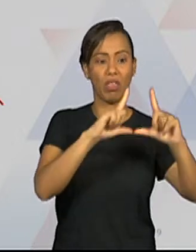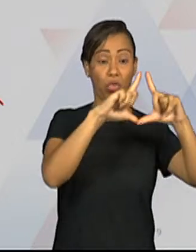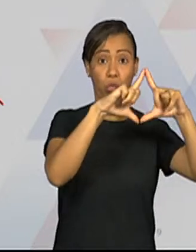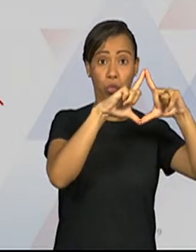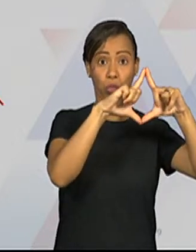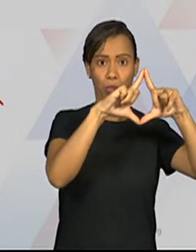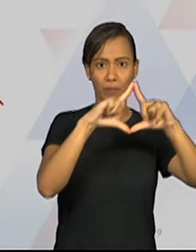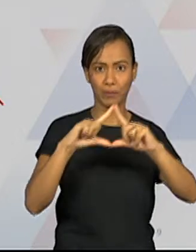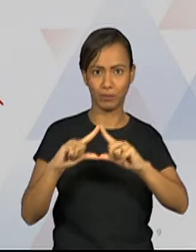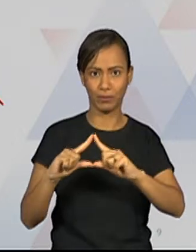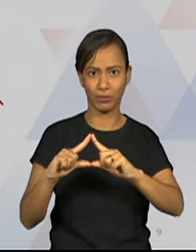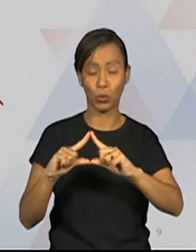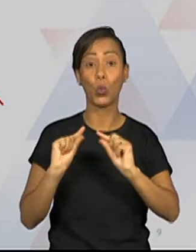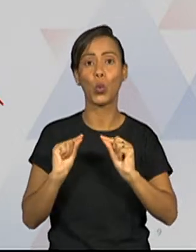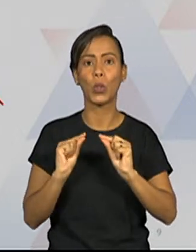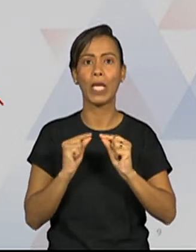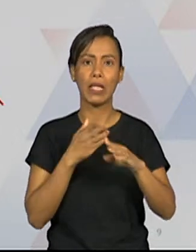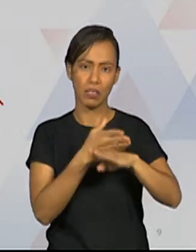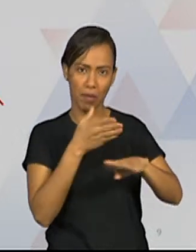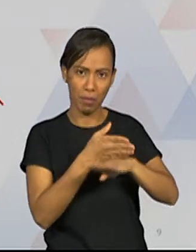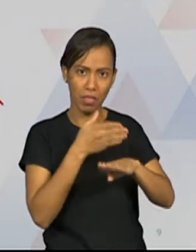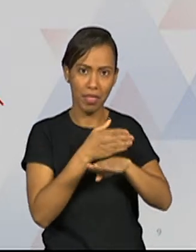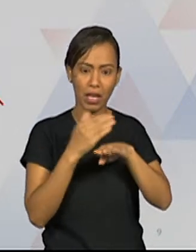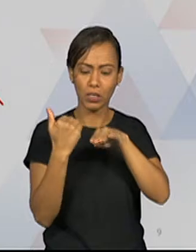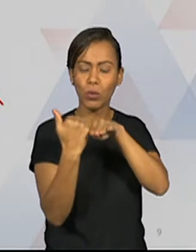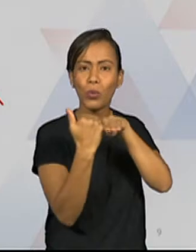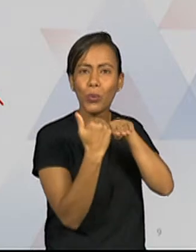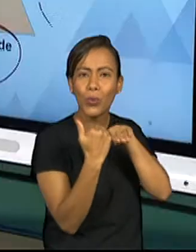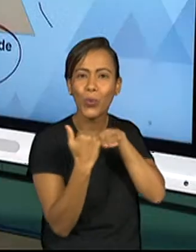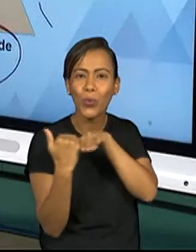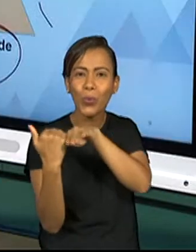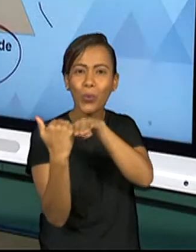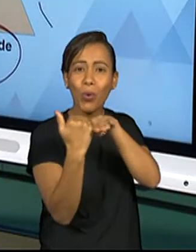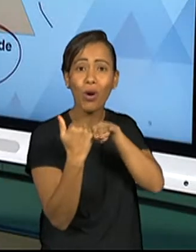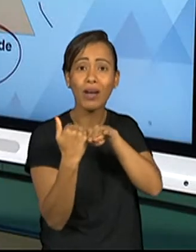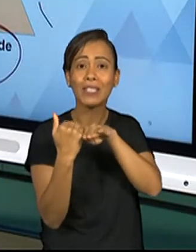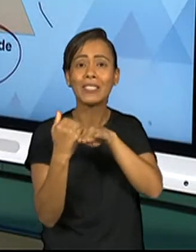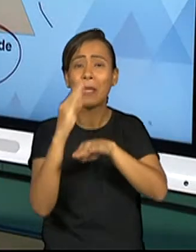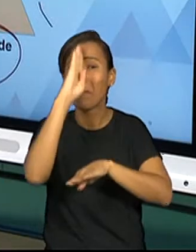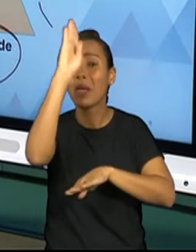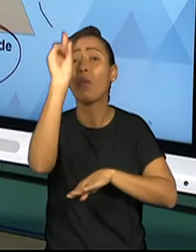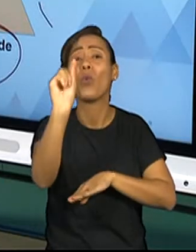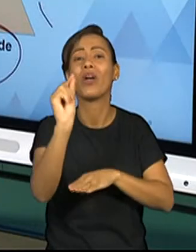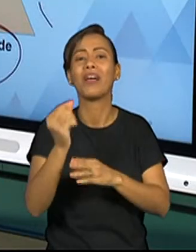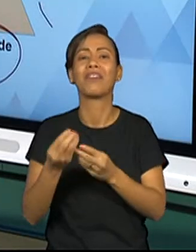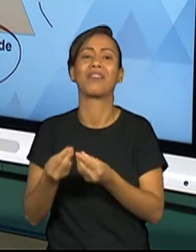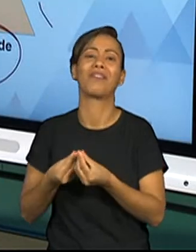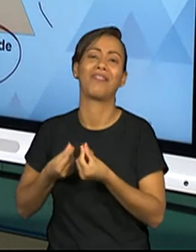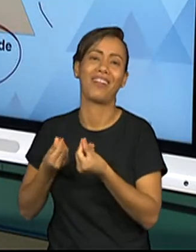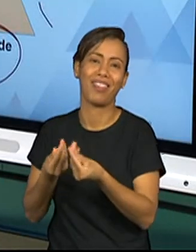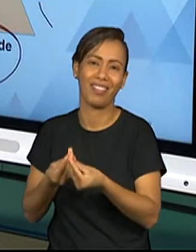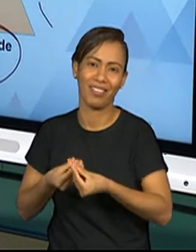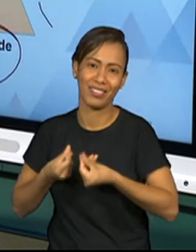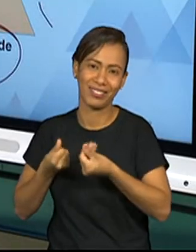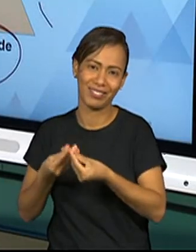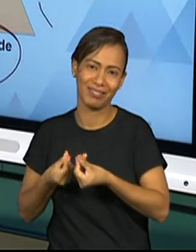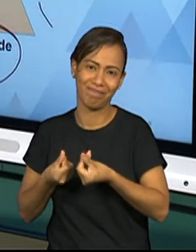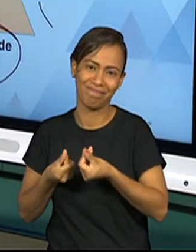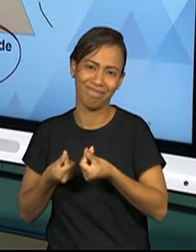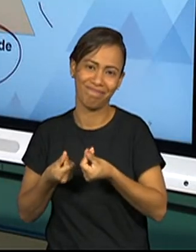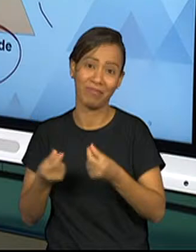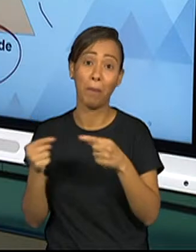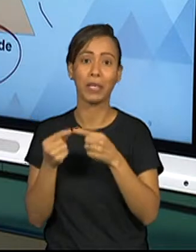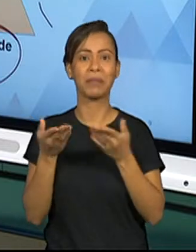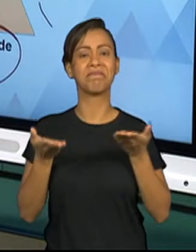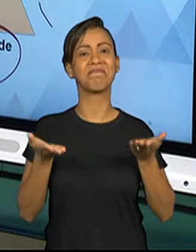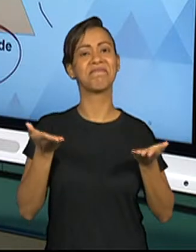a equidade e principalmente a qualidade. Então, nós estamos no momento de tentar equilibrar. Então,